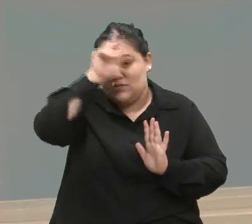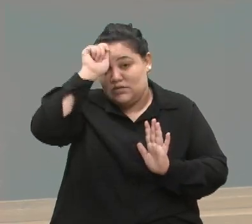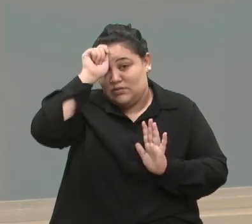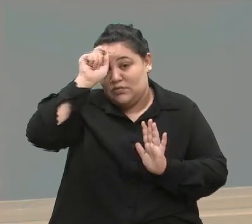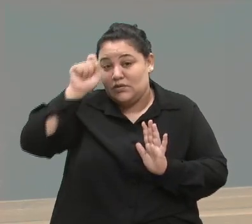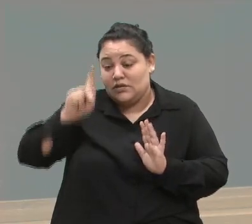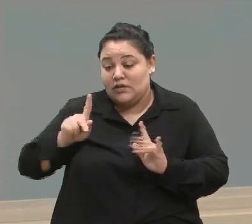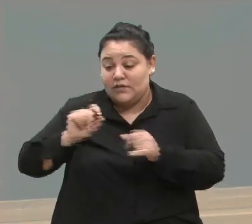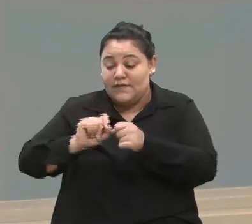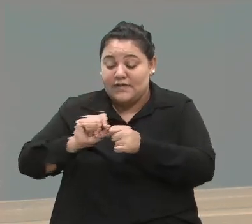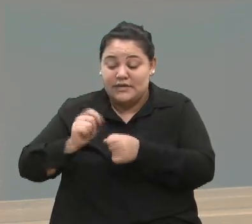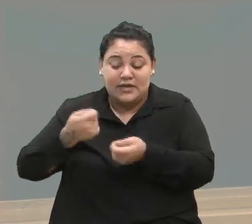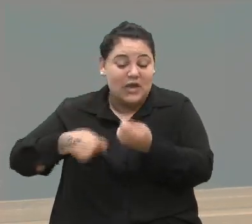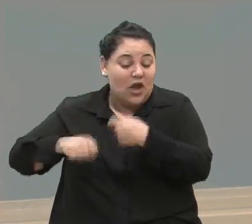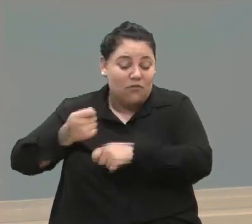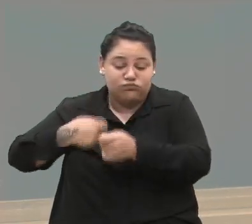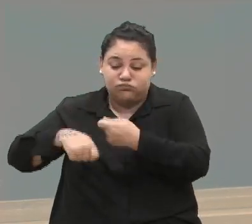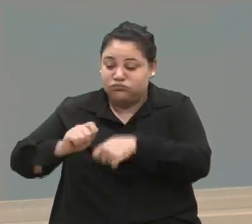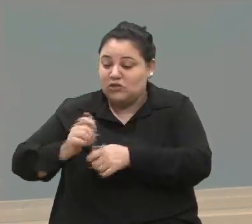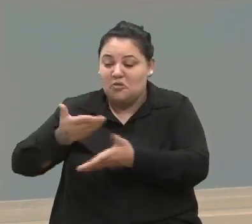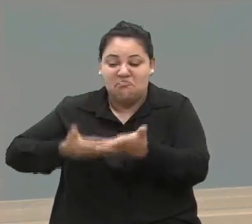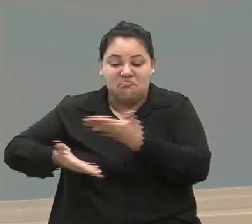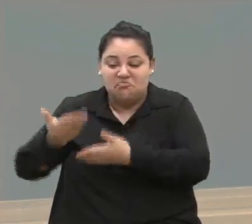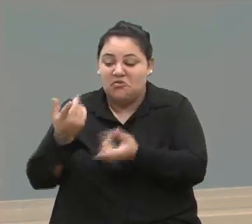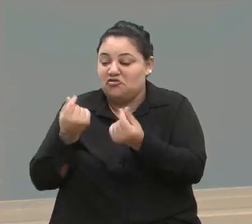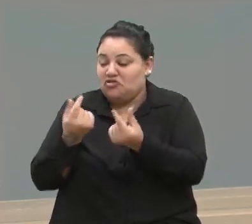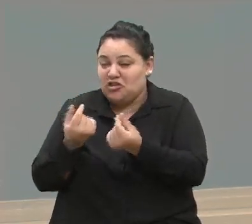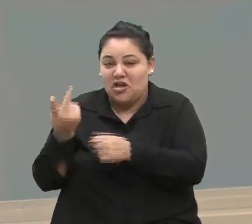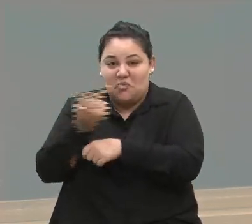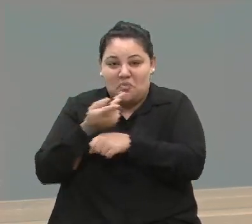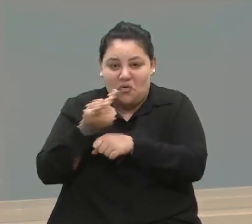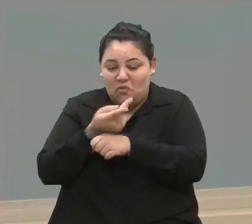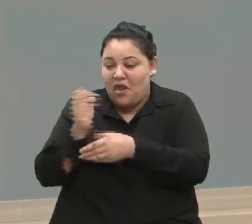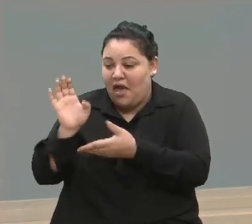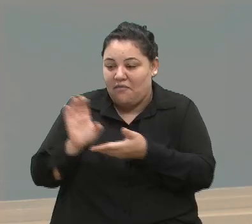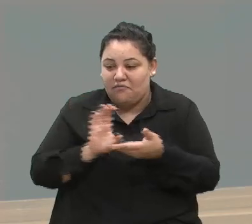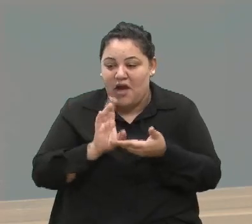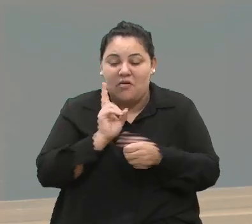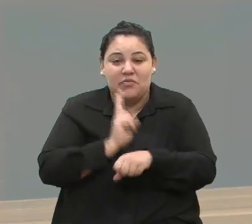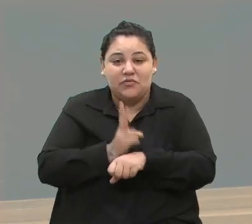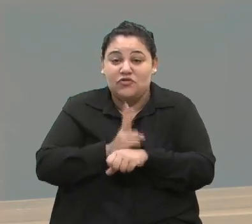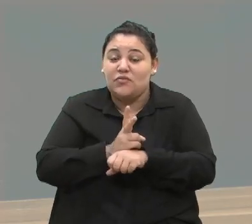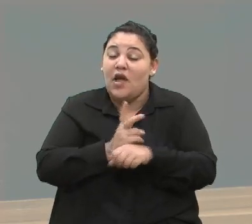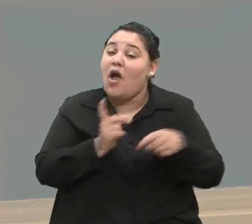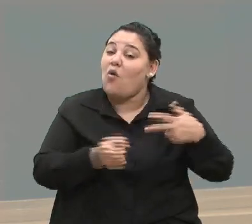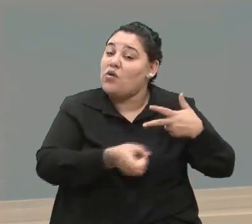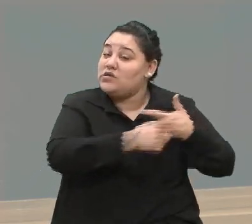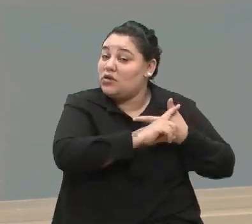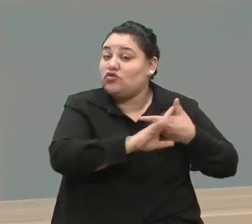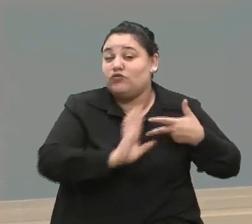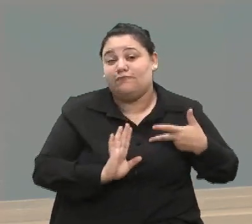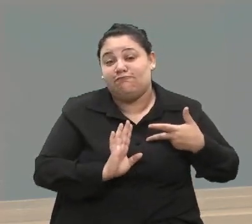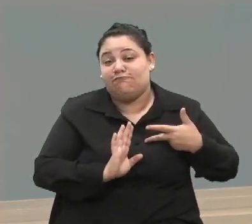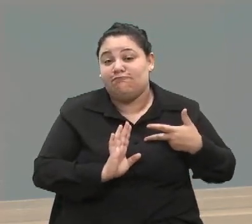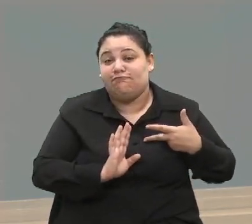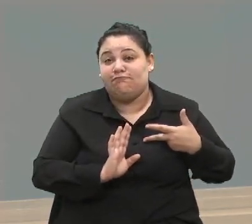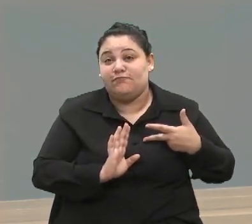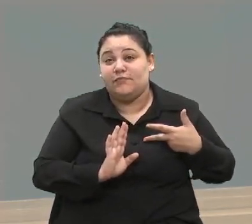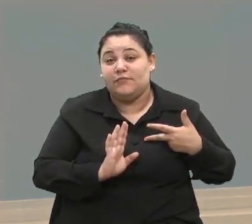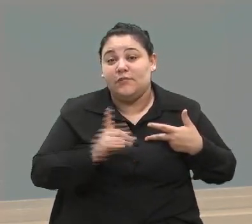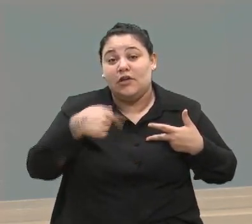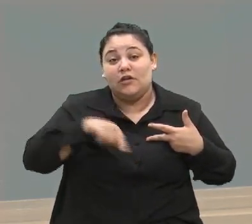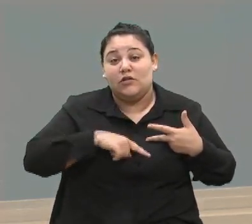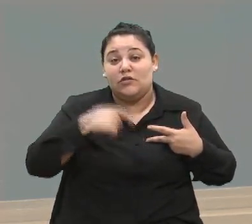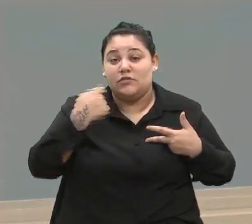todas as negociações necessárias para buscar verba, isso é o Poder Executivo. E nós estamos num ponto de